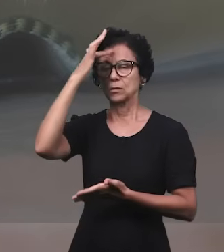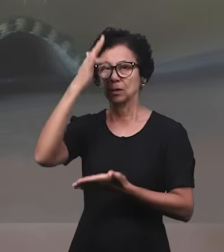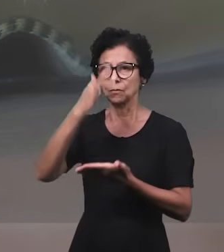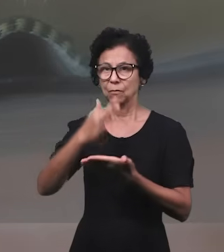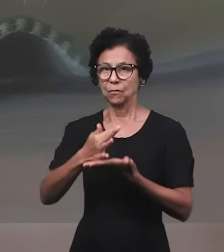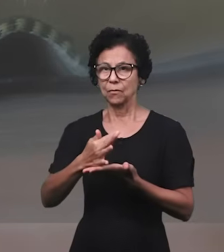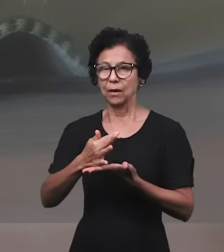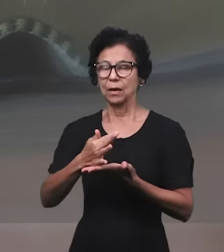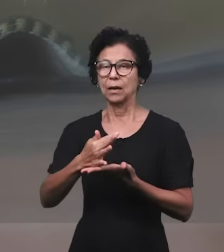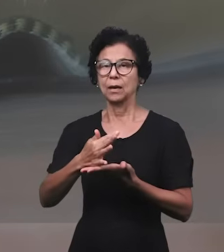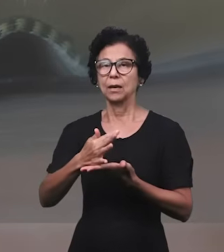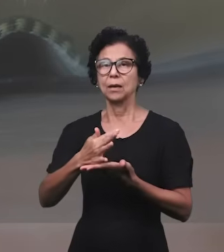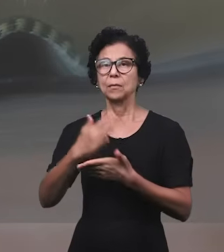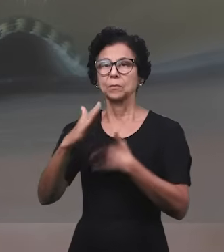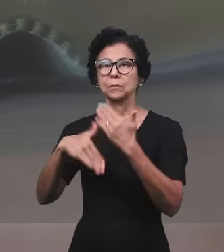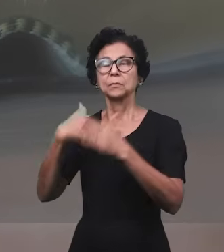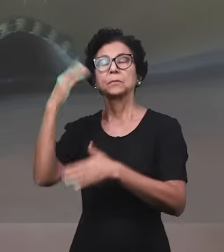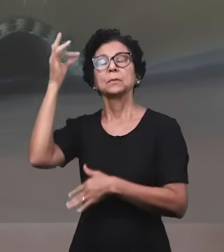espiritual.